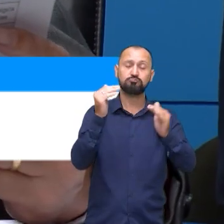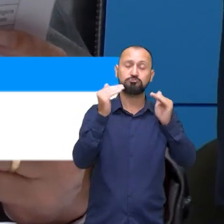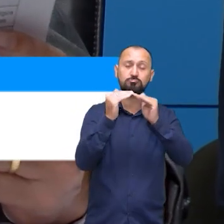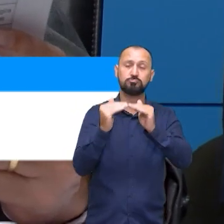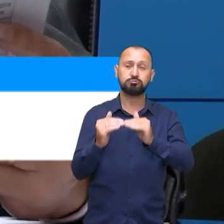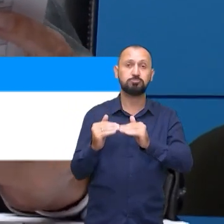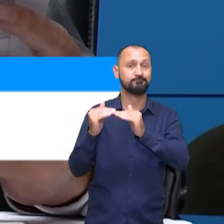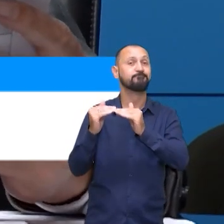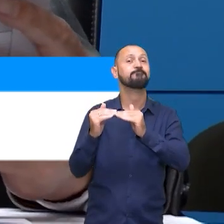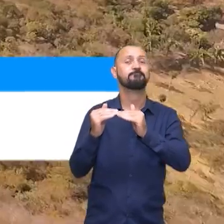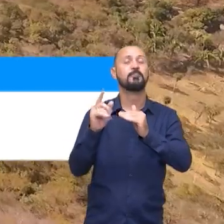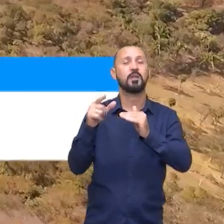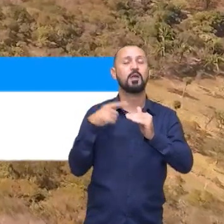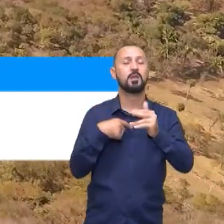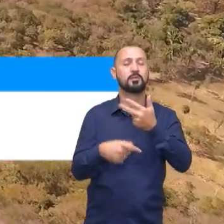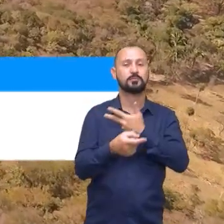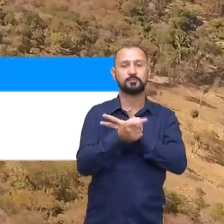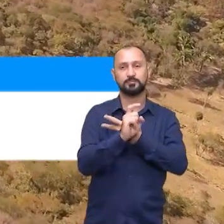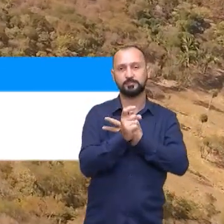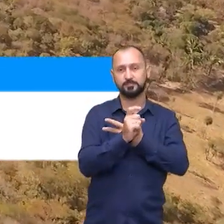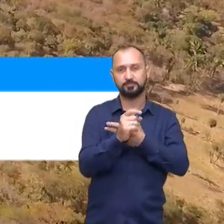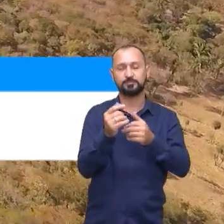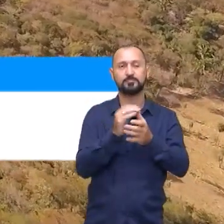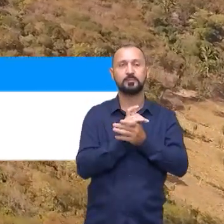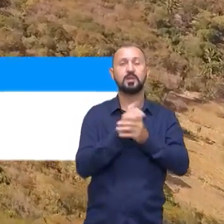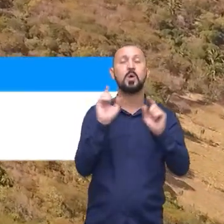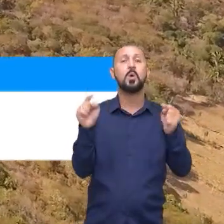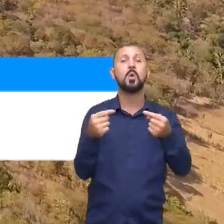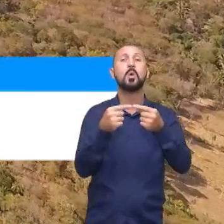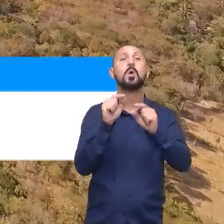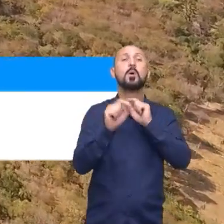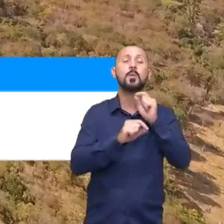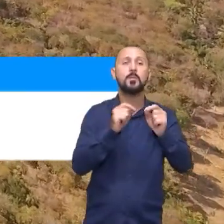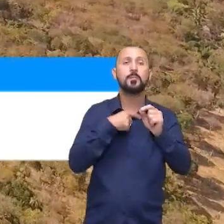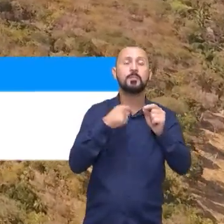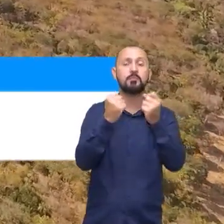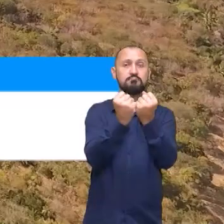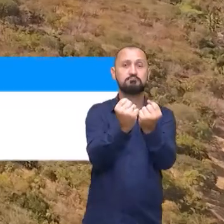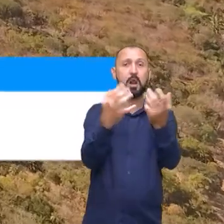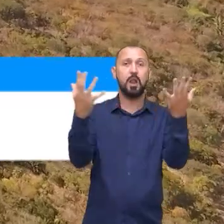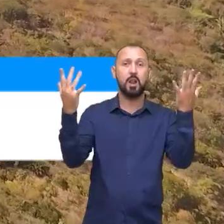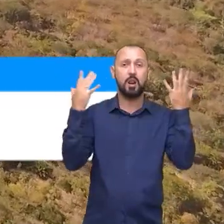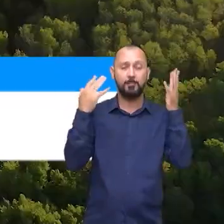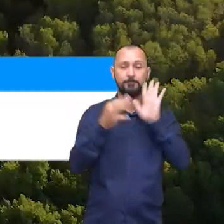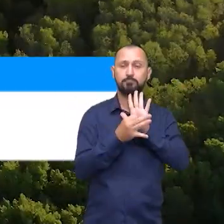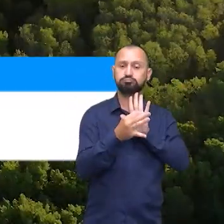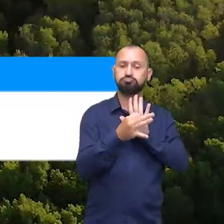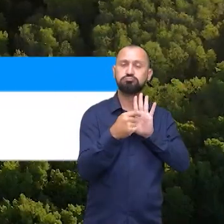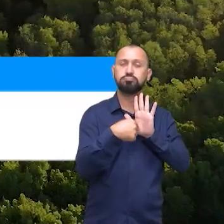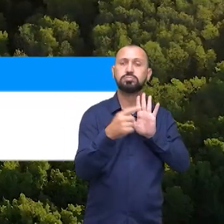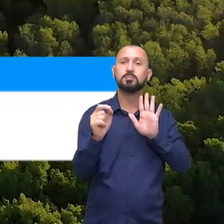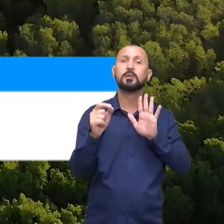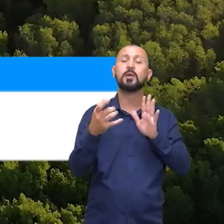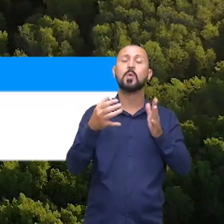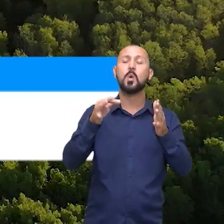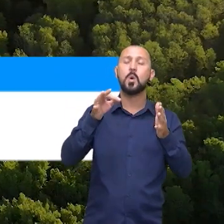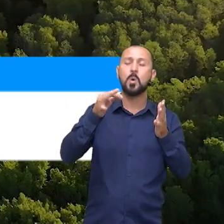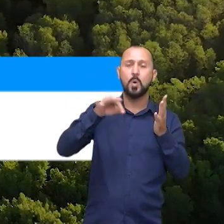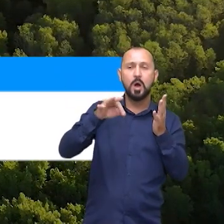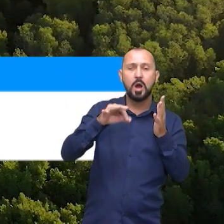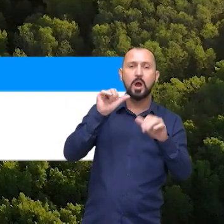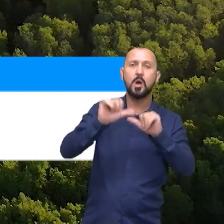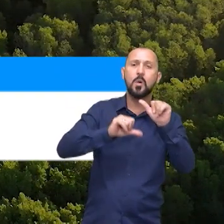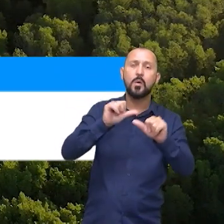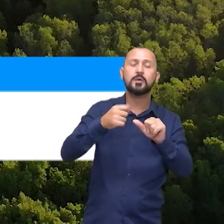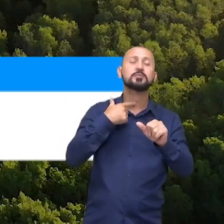por unanimidade, também é do Poder Executivo e está relacionado ao meio ambiente. A proposta visa